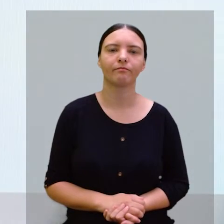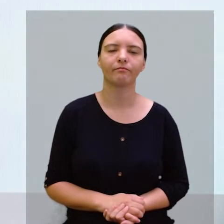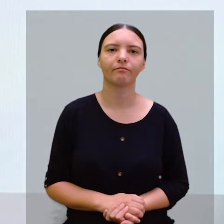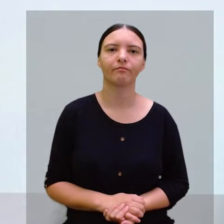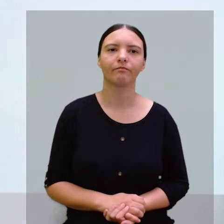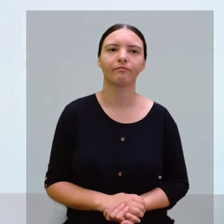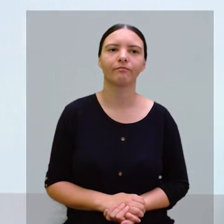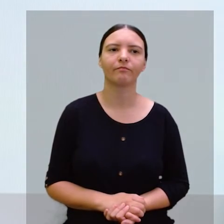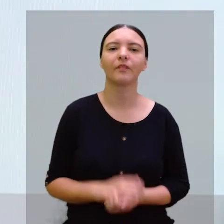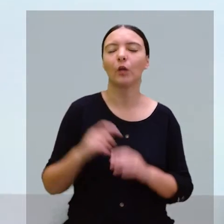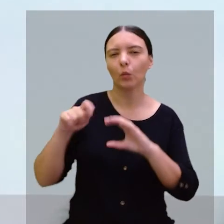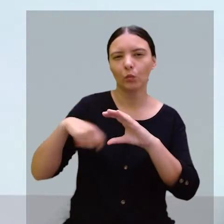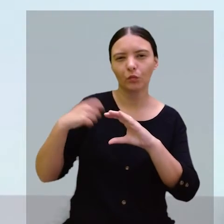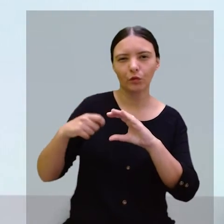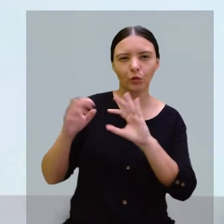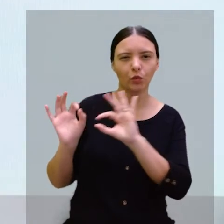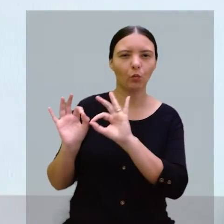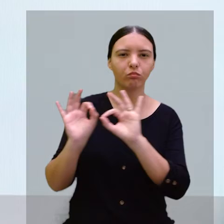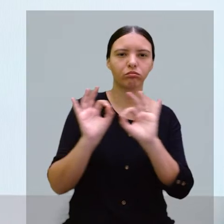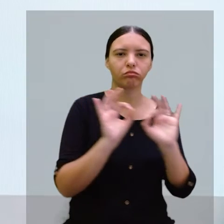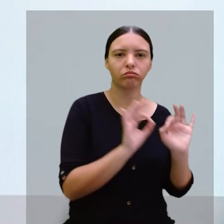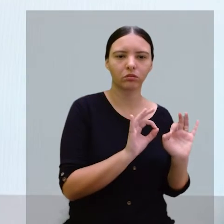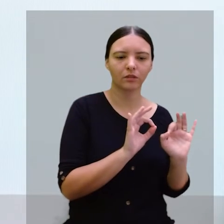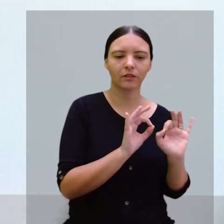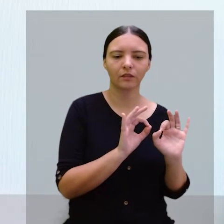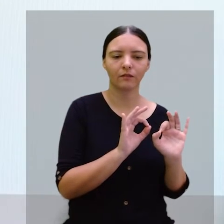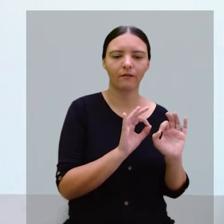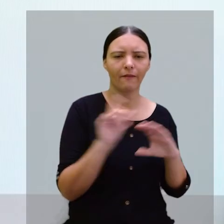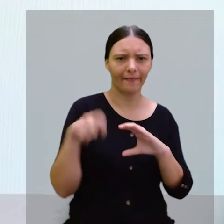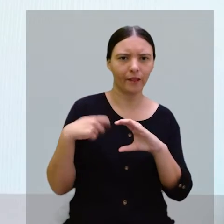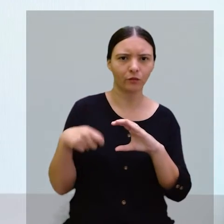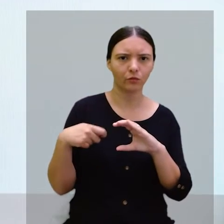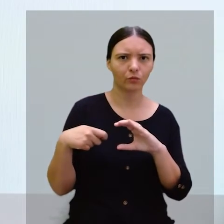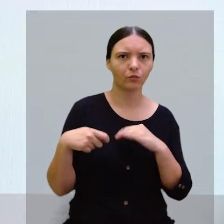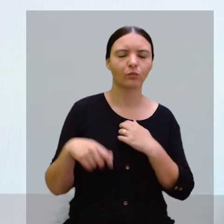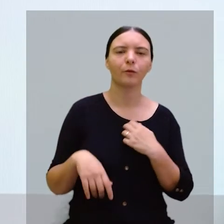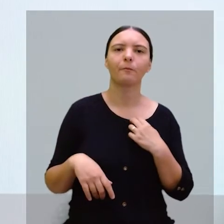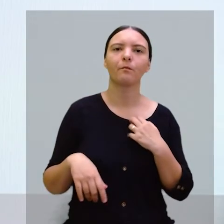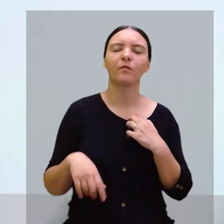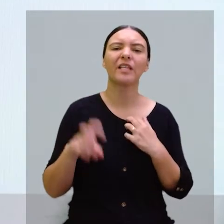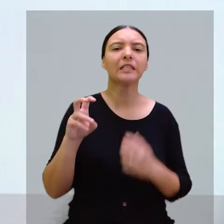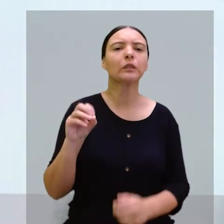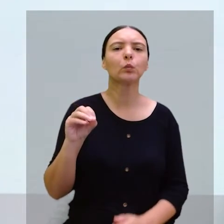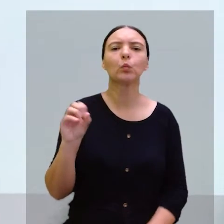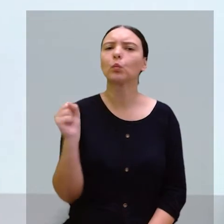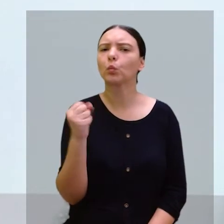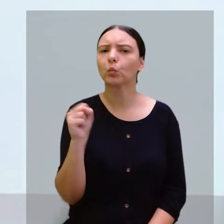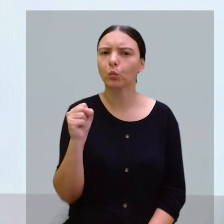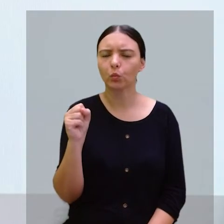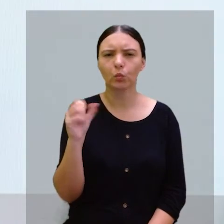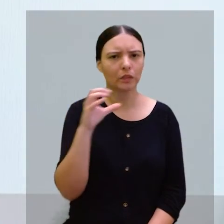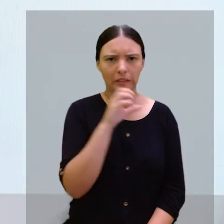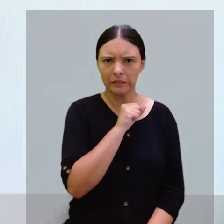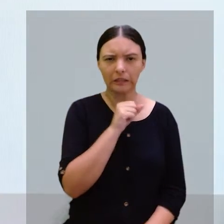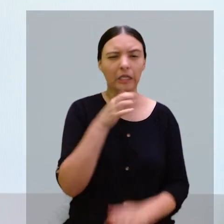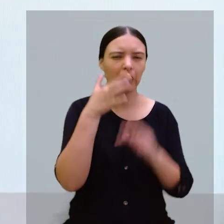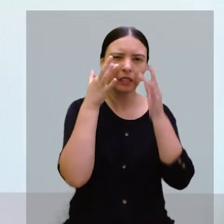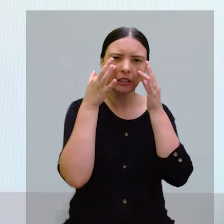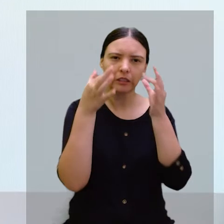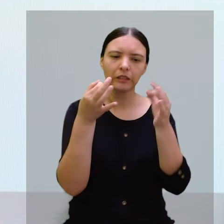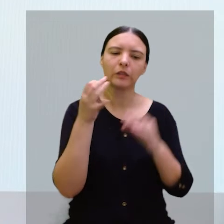Tá, eu ia passar um videozinho, vamos passar? É um videozinho de 50 segundos, tá? Só para a gente prestar